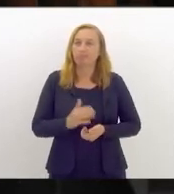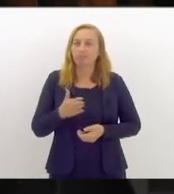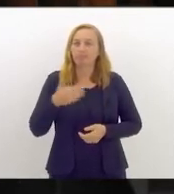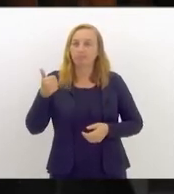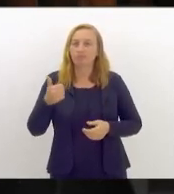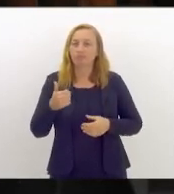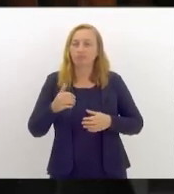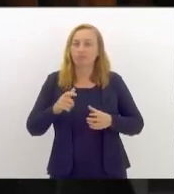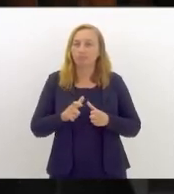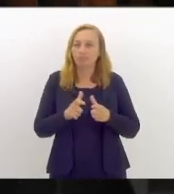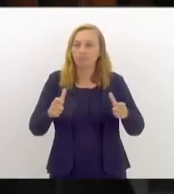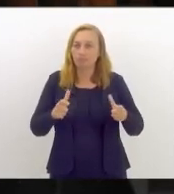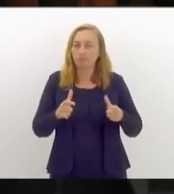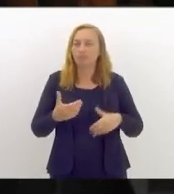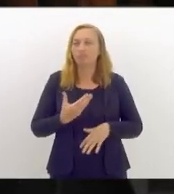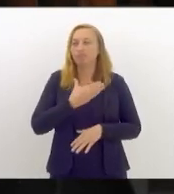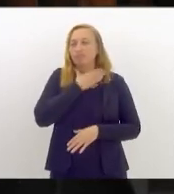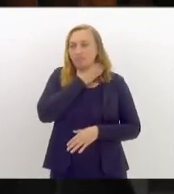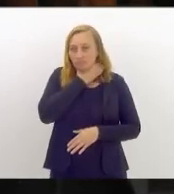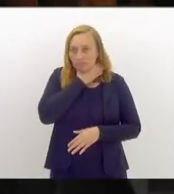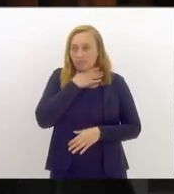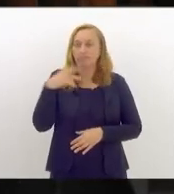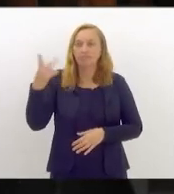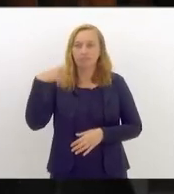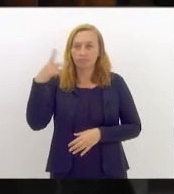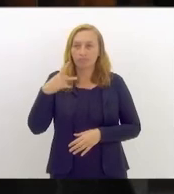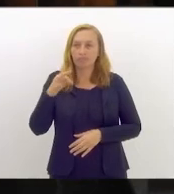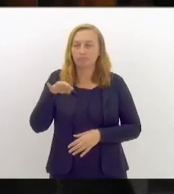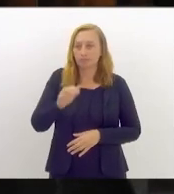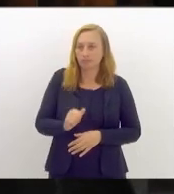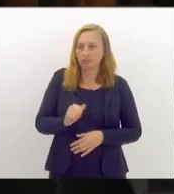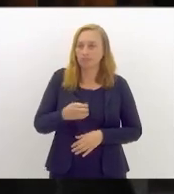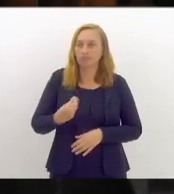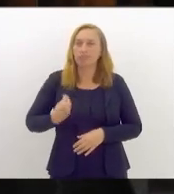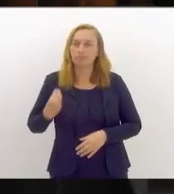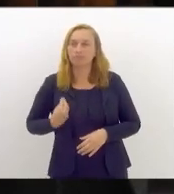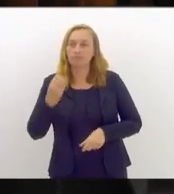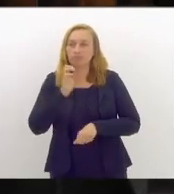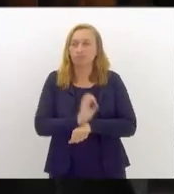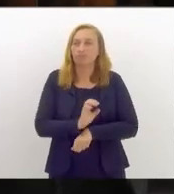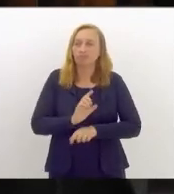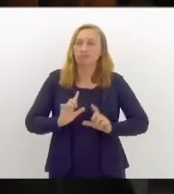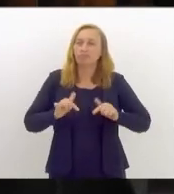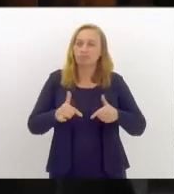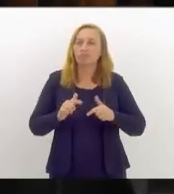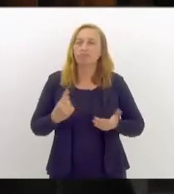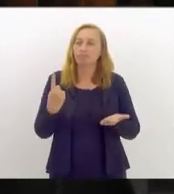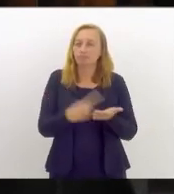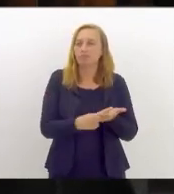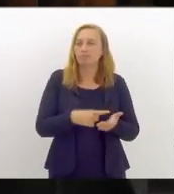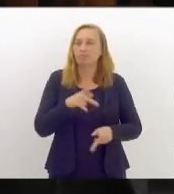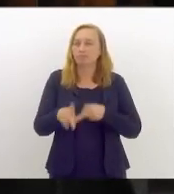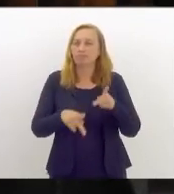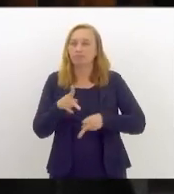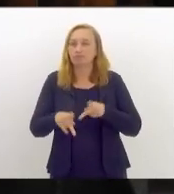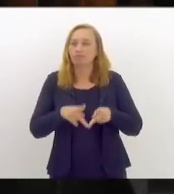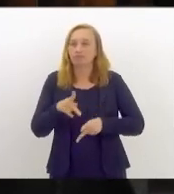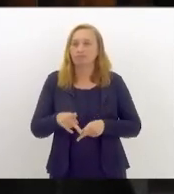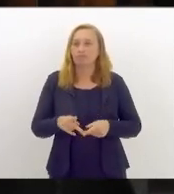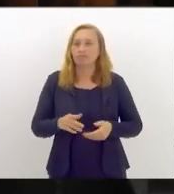econômica sanitária e política já vivida em nosso estado e o fez com altivez e compromisso com o nosso povo